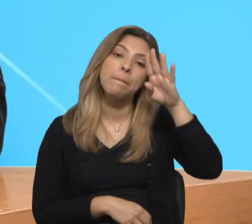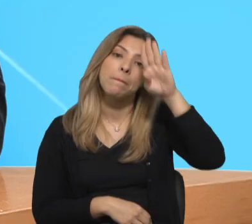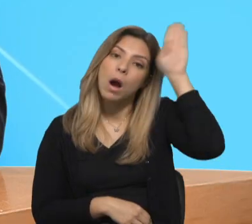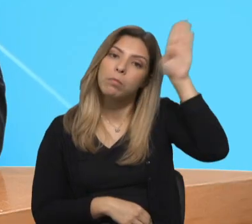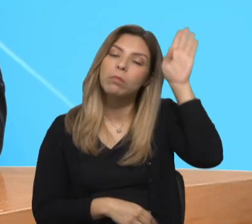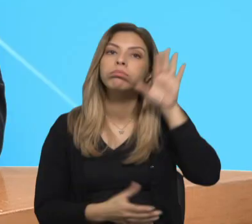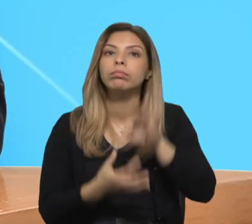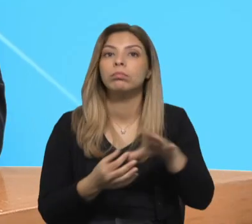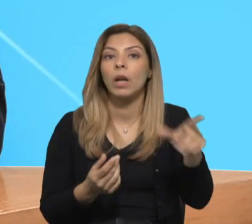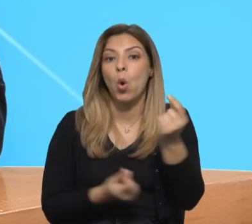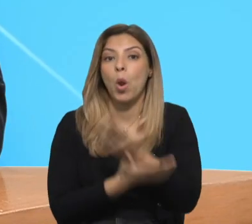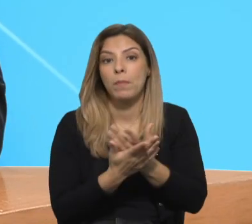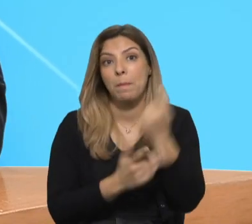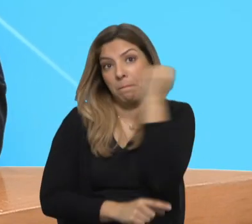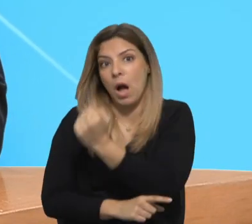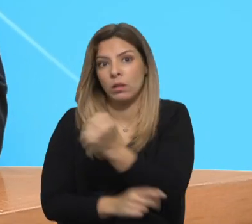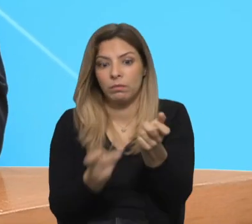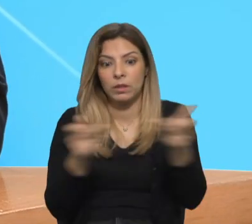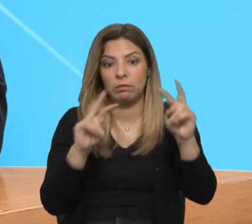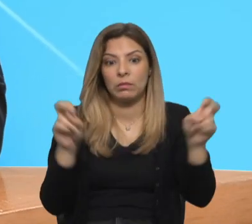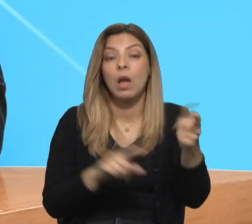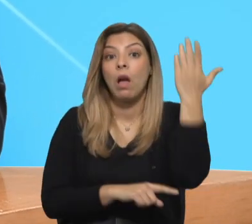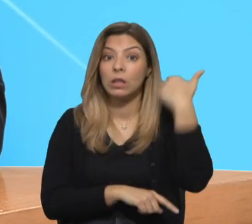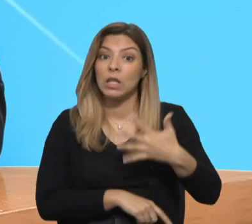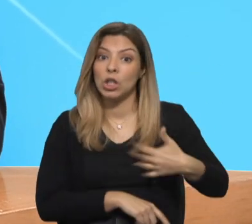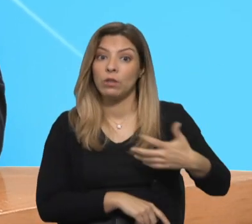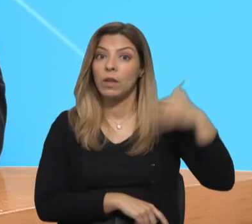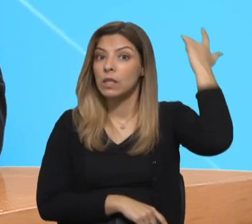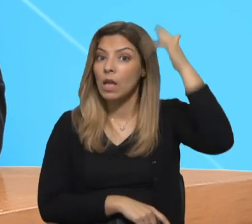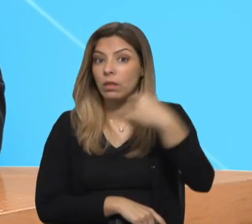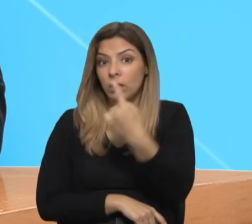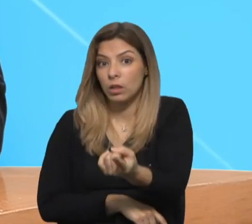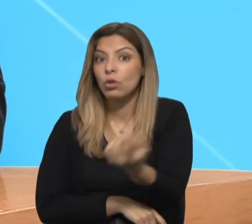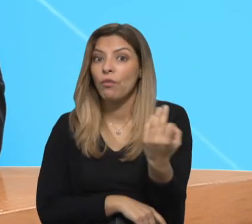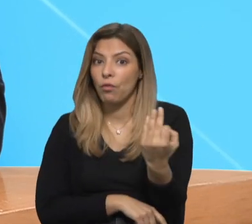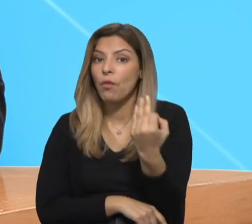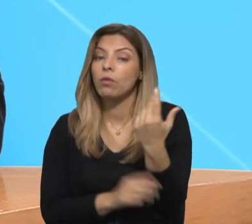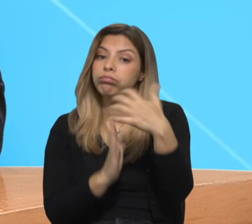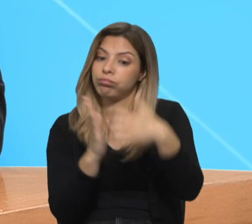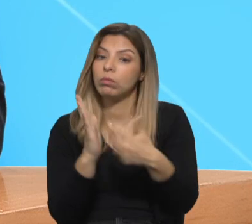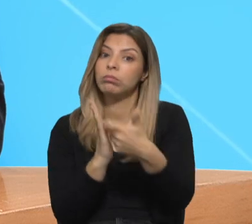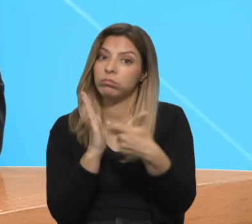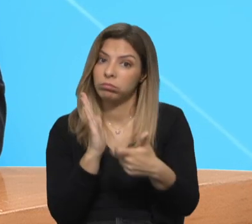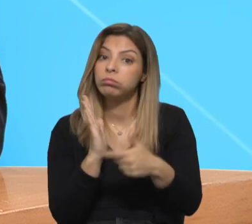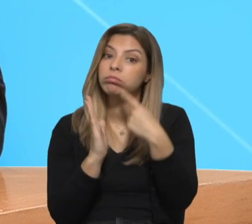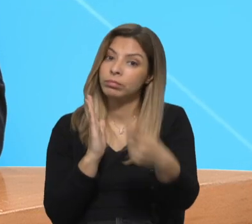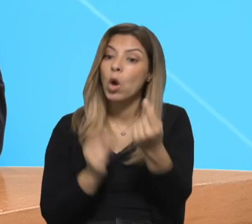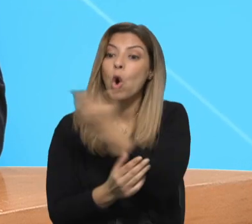ainda referiu isso na Sexta-feira Santa, não é? Numa das intenções, voltou a referir